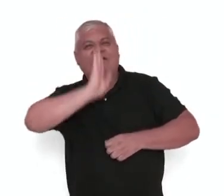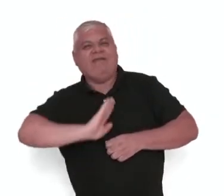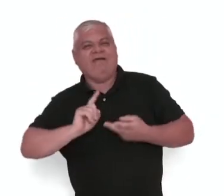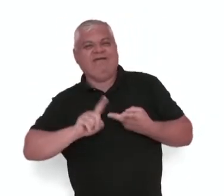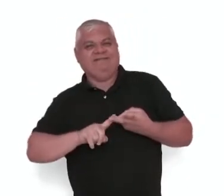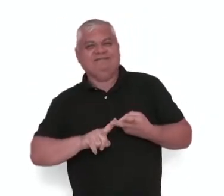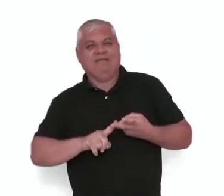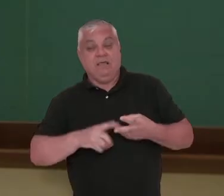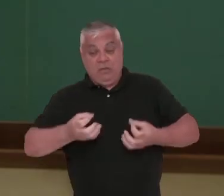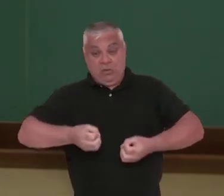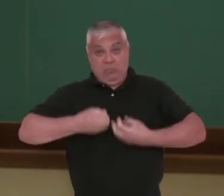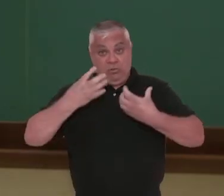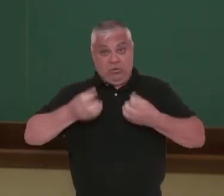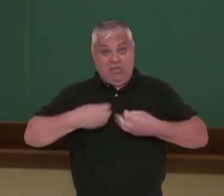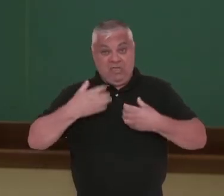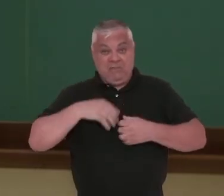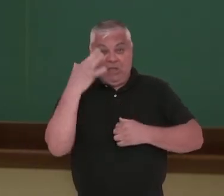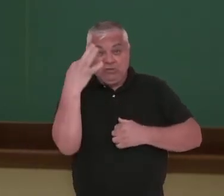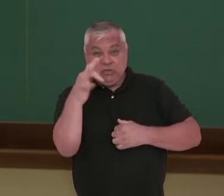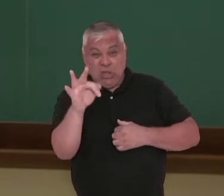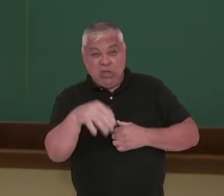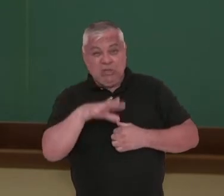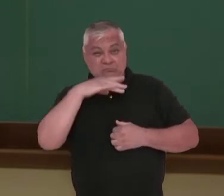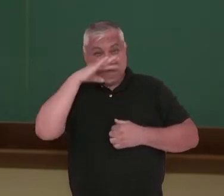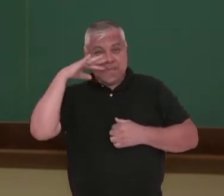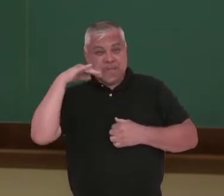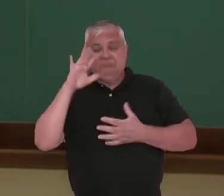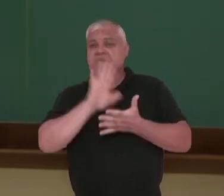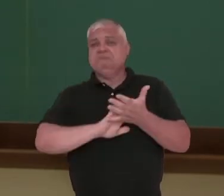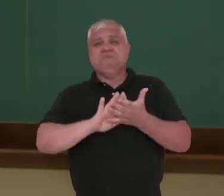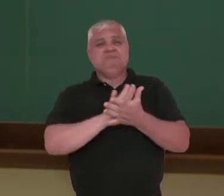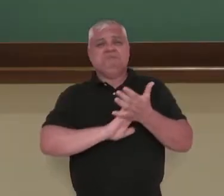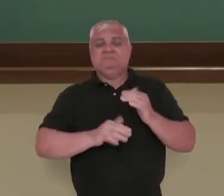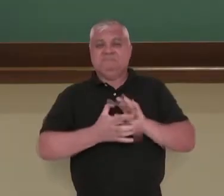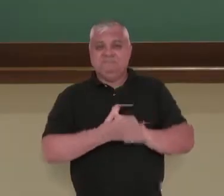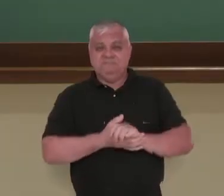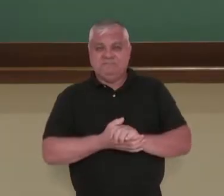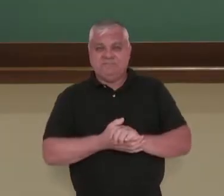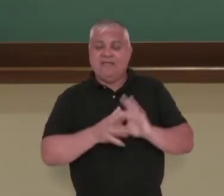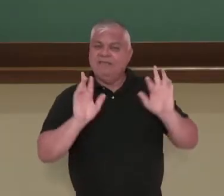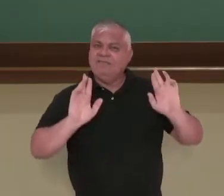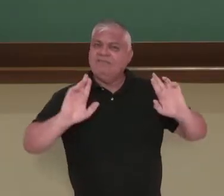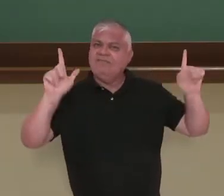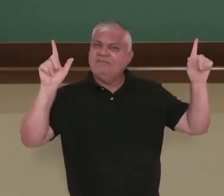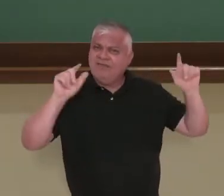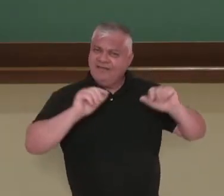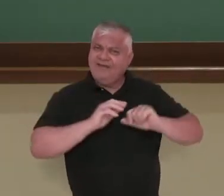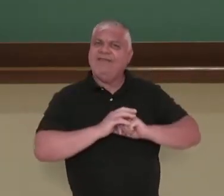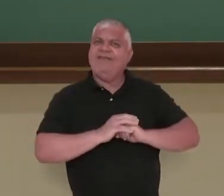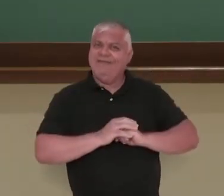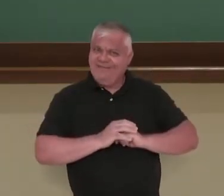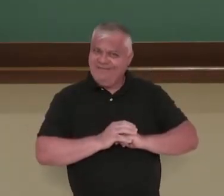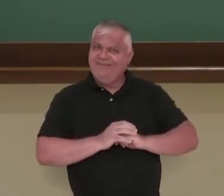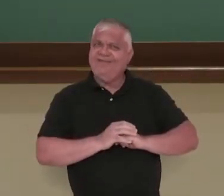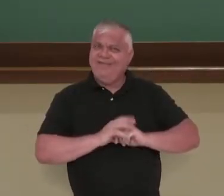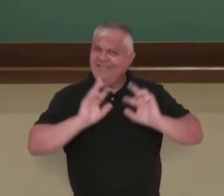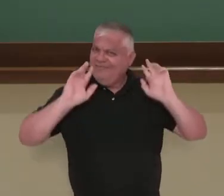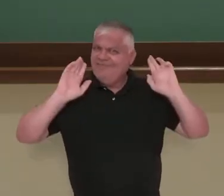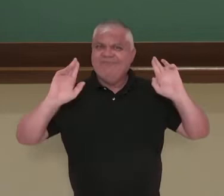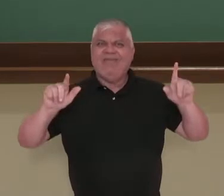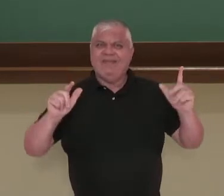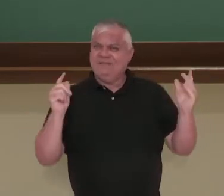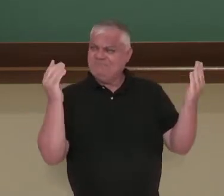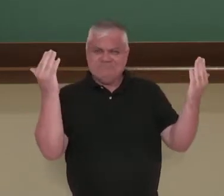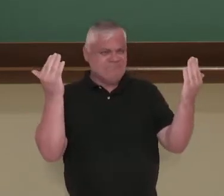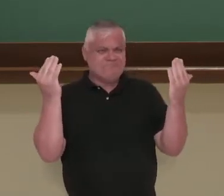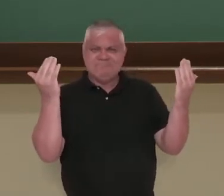senhores, não fede nem cheira. Viram a diferença lírica de um poema camoniano, de um